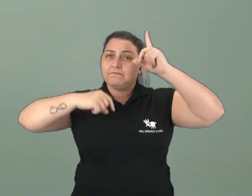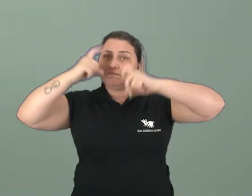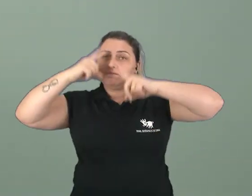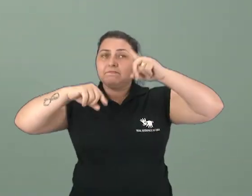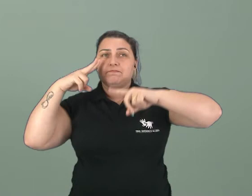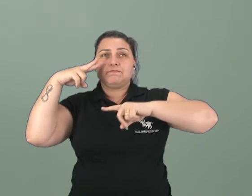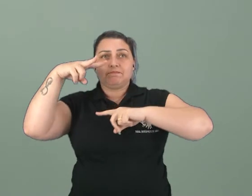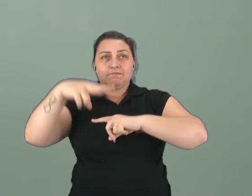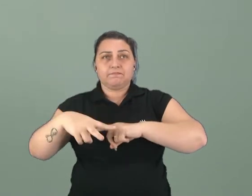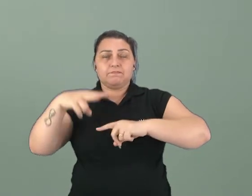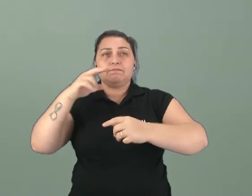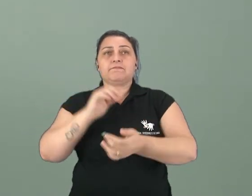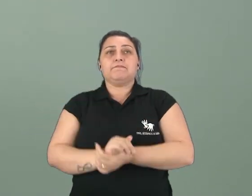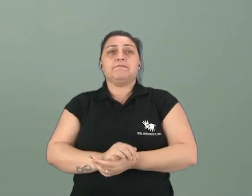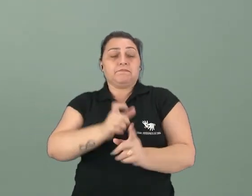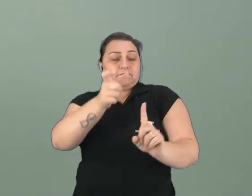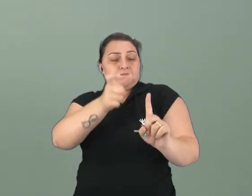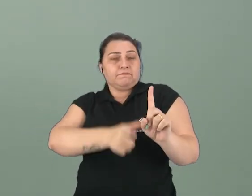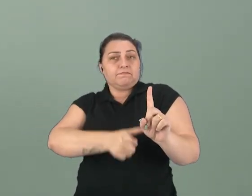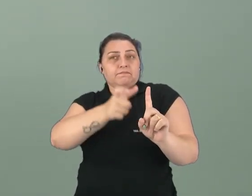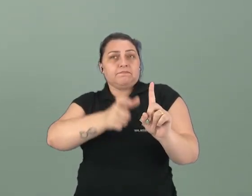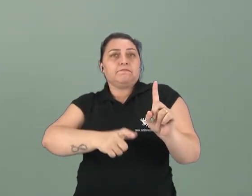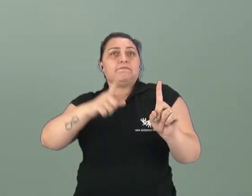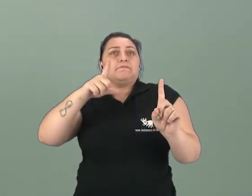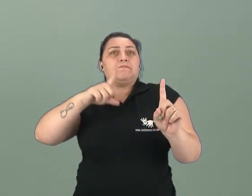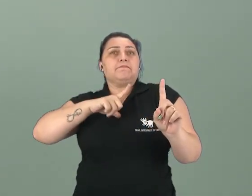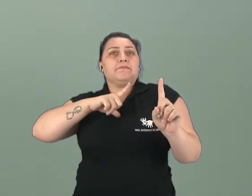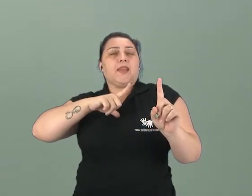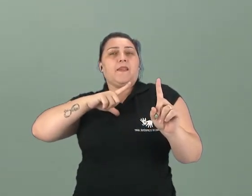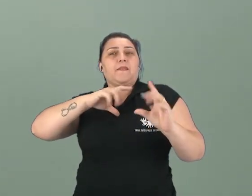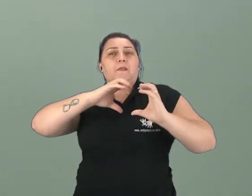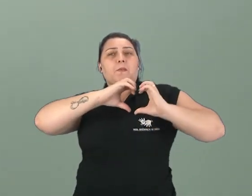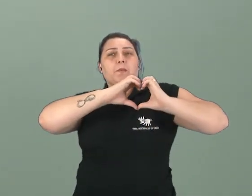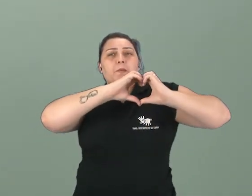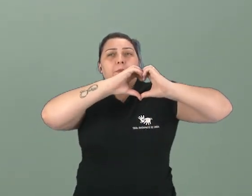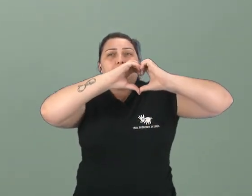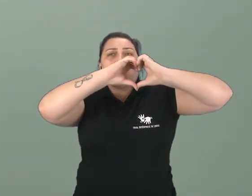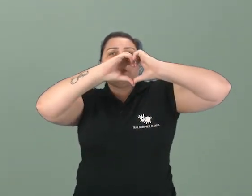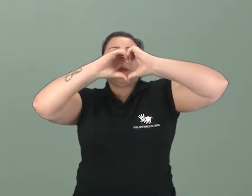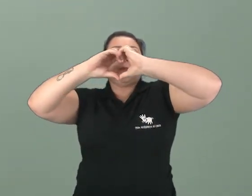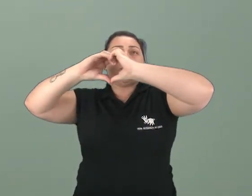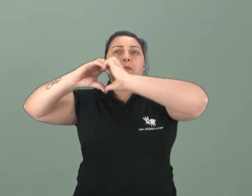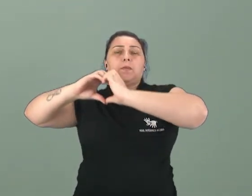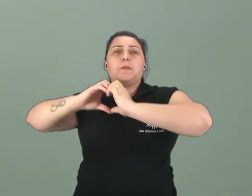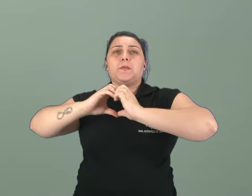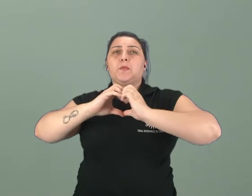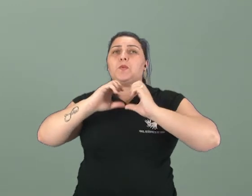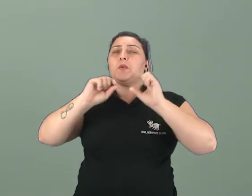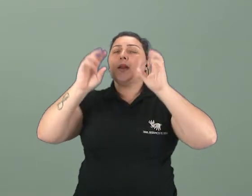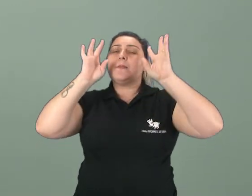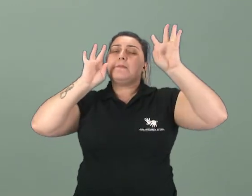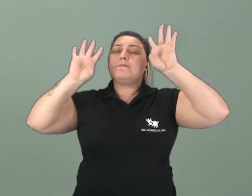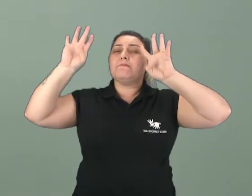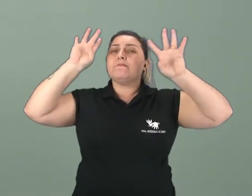nós vemos, né, que o personagem tem um monte de coraçãozinho por cima do que ele